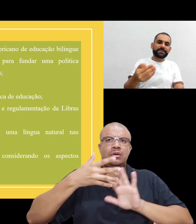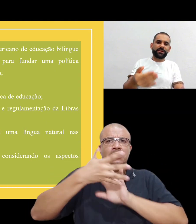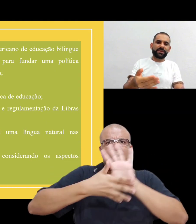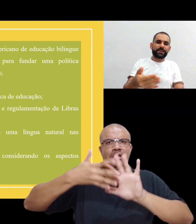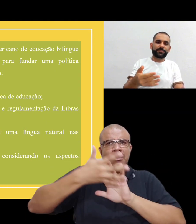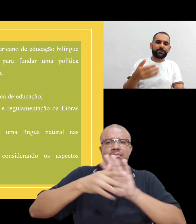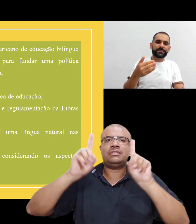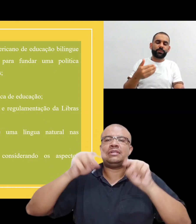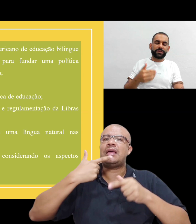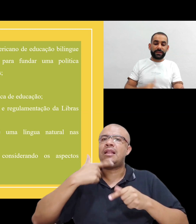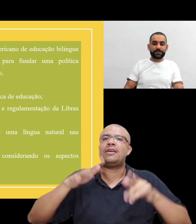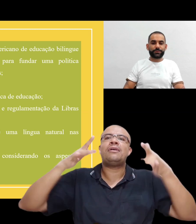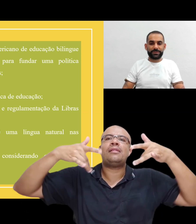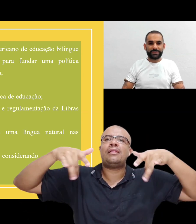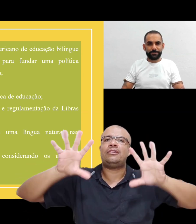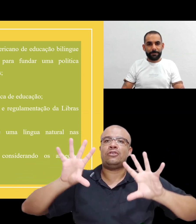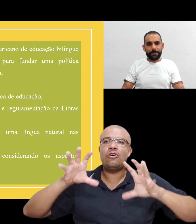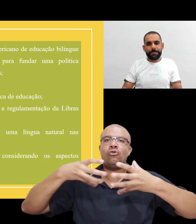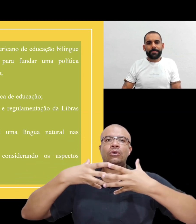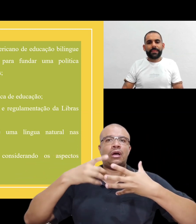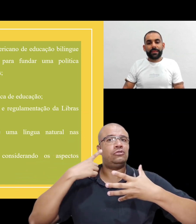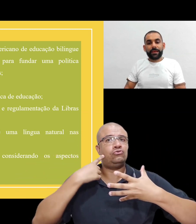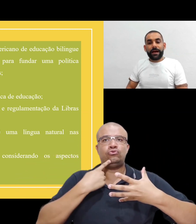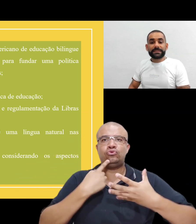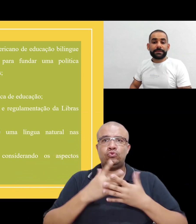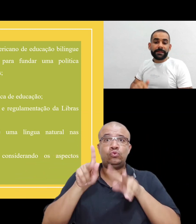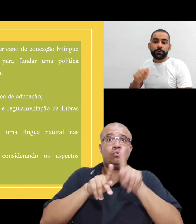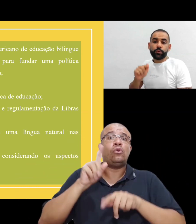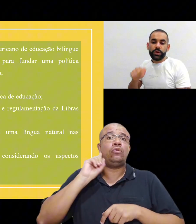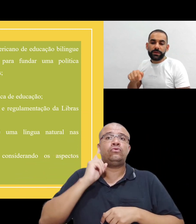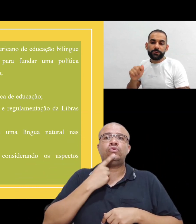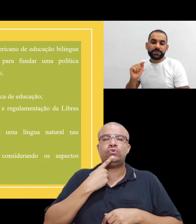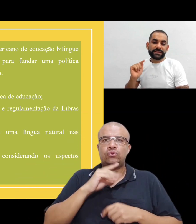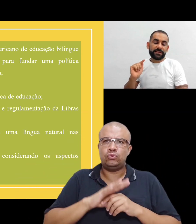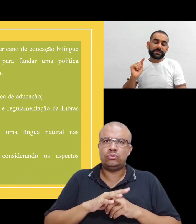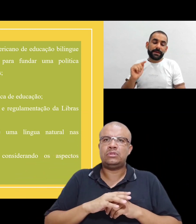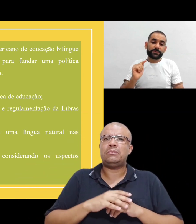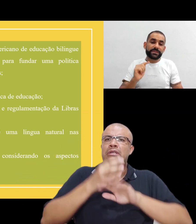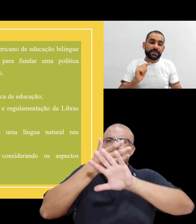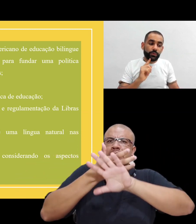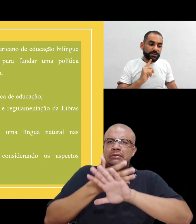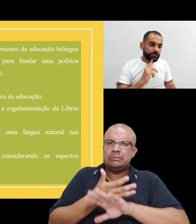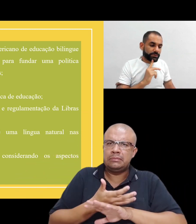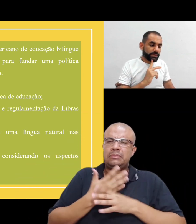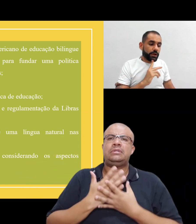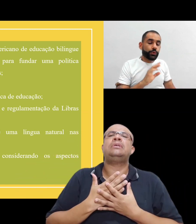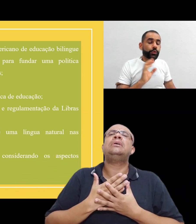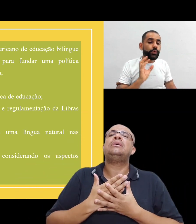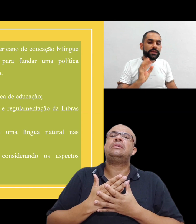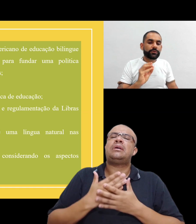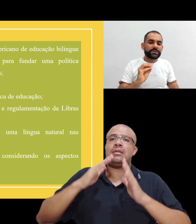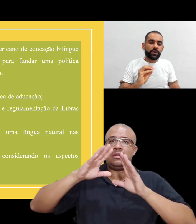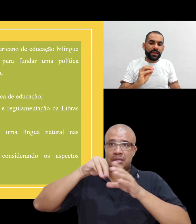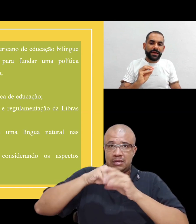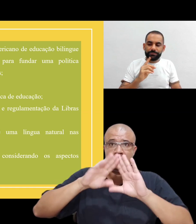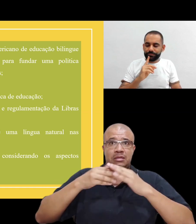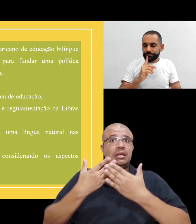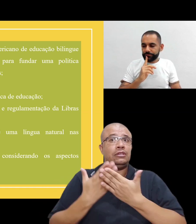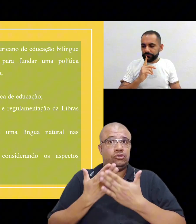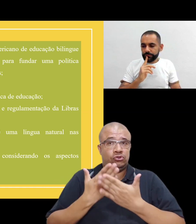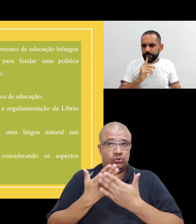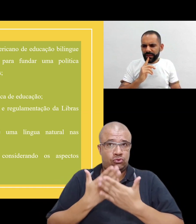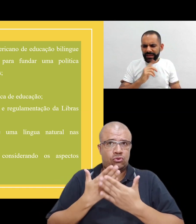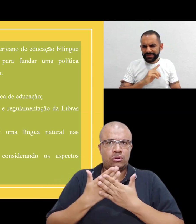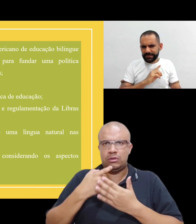que a Libras é uma língua natural das comunidades surdas. A disciplina no currículo considerando aspectos linguísticos. No currículo